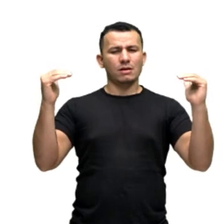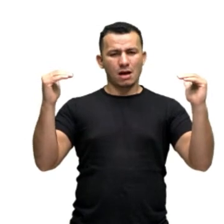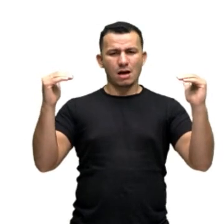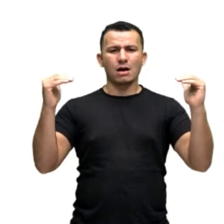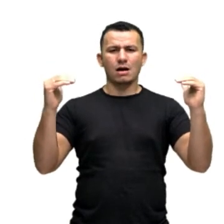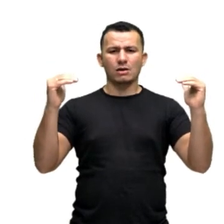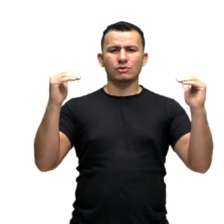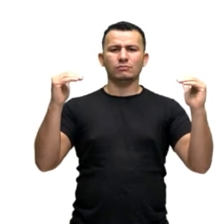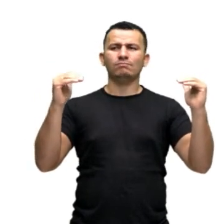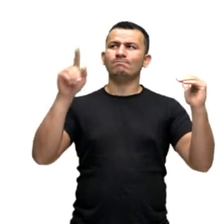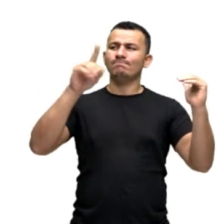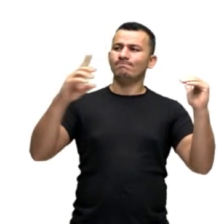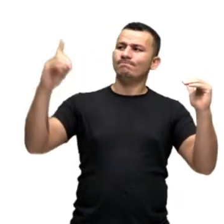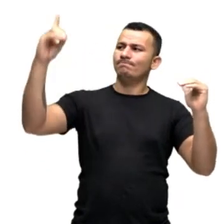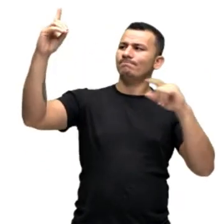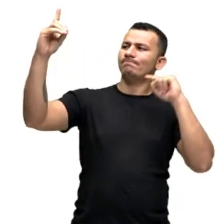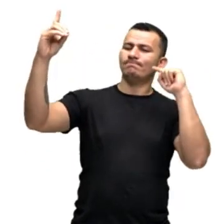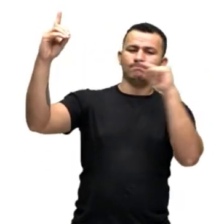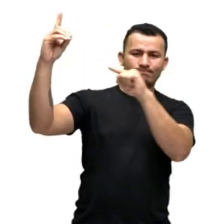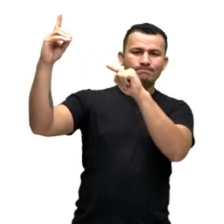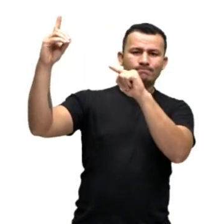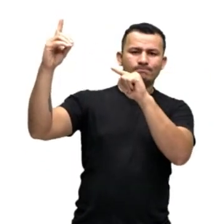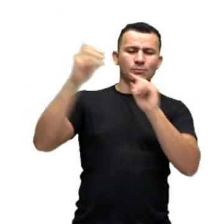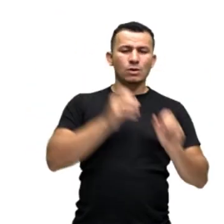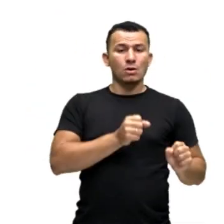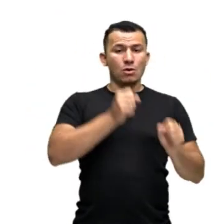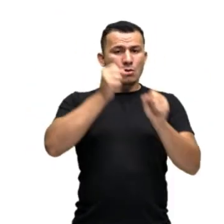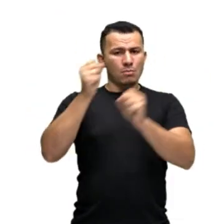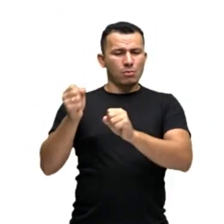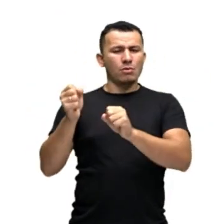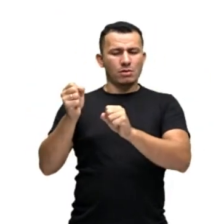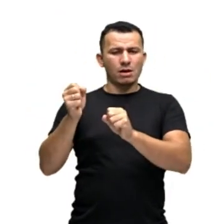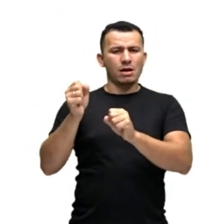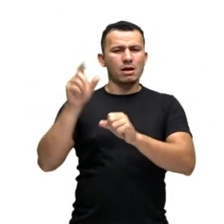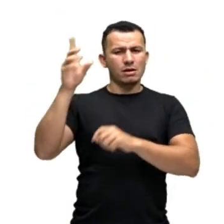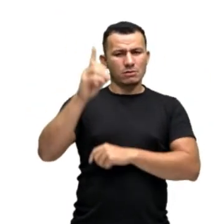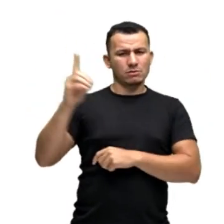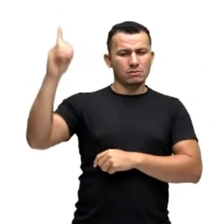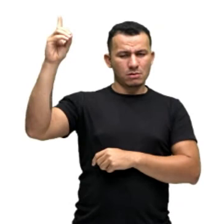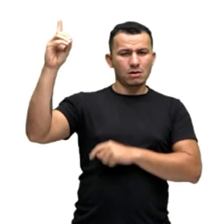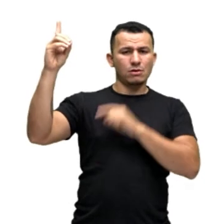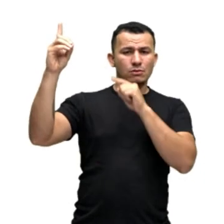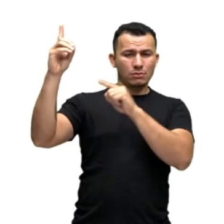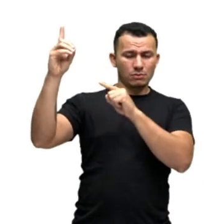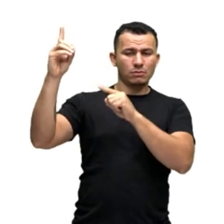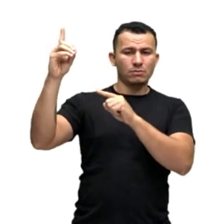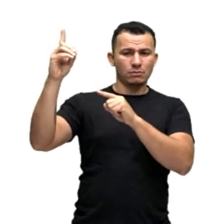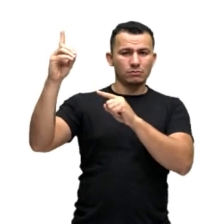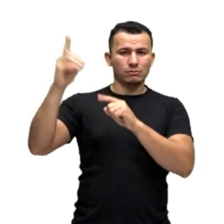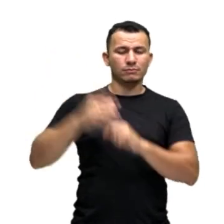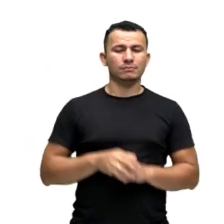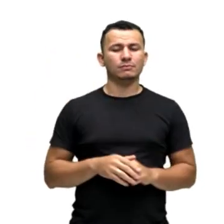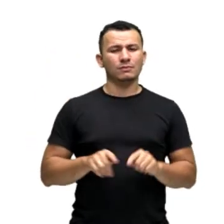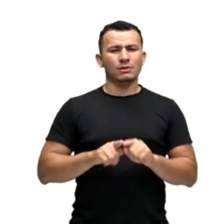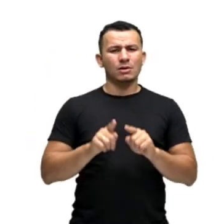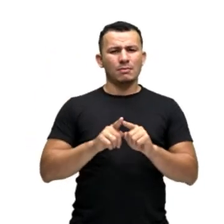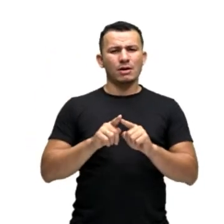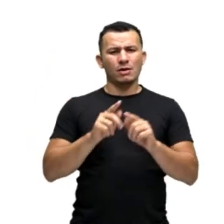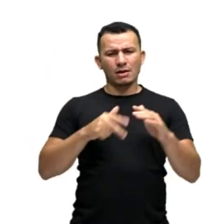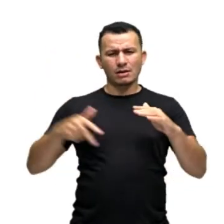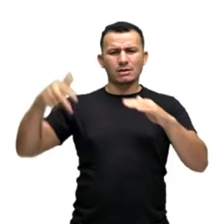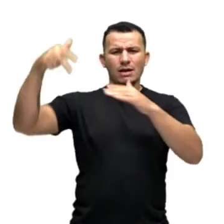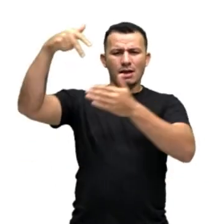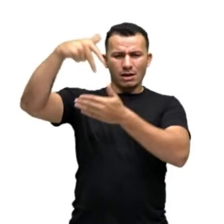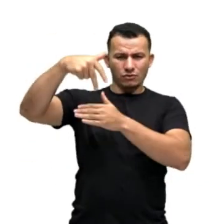um bloqueador do Poder da divindade do transcendente